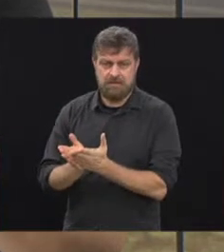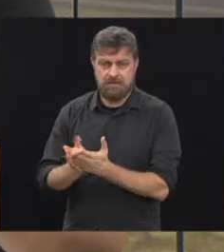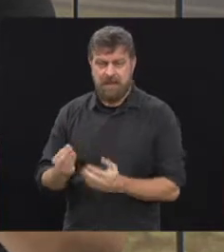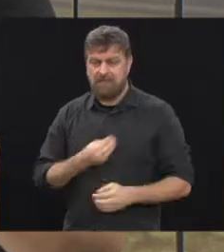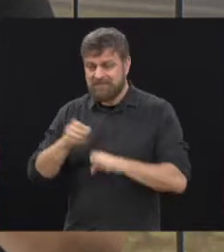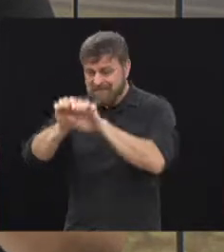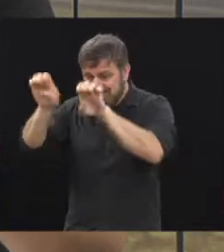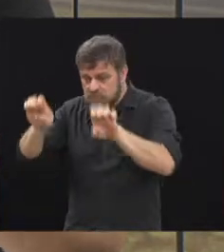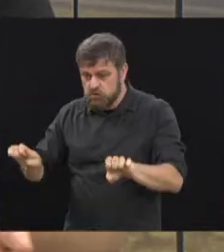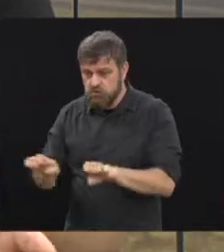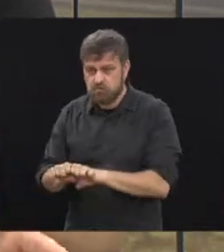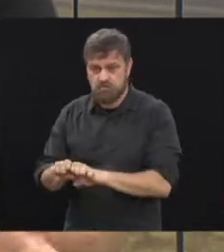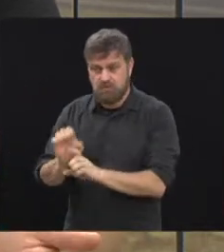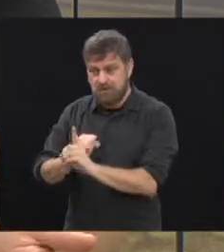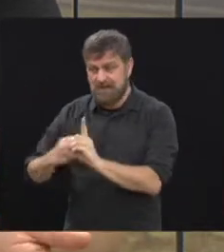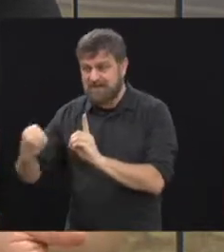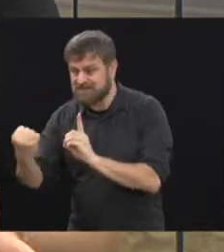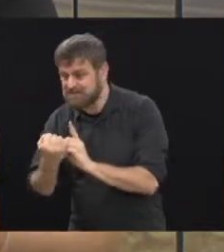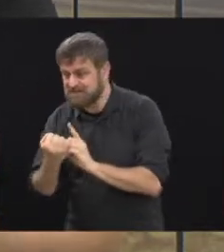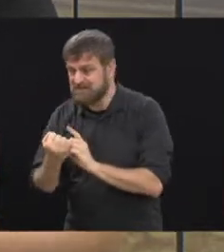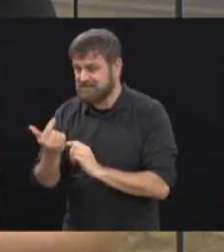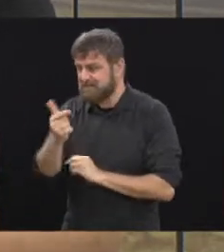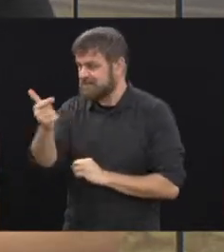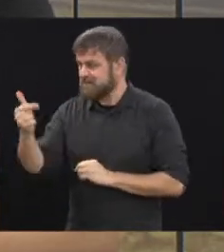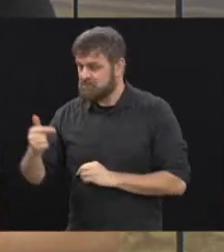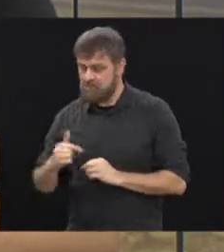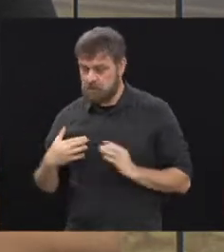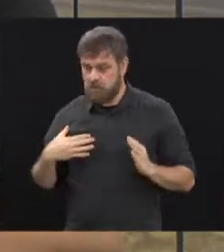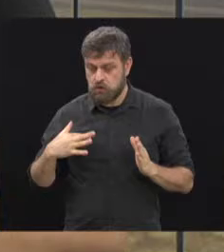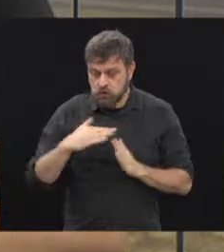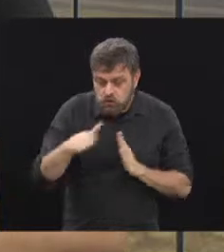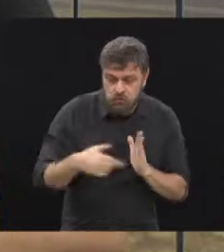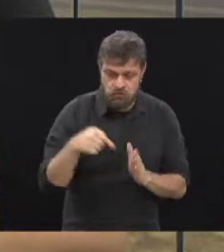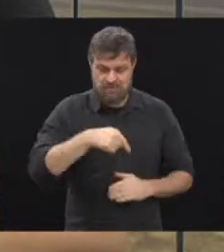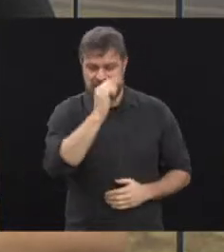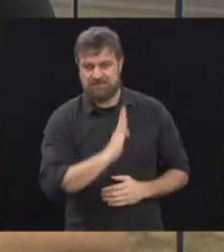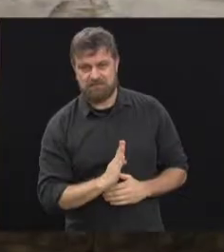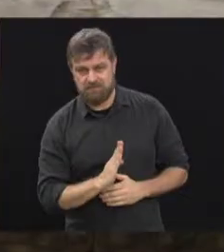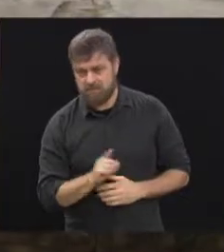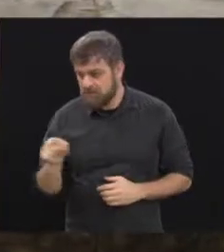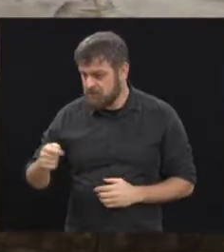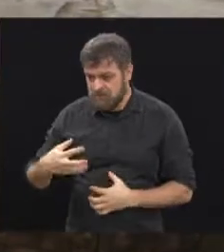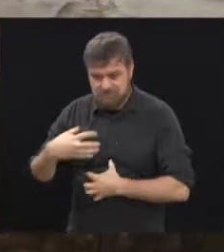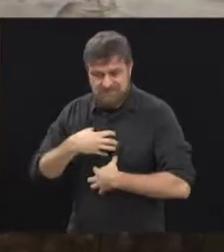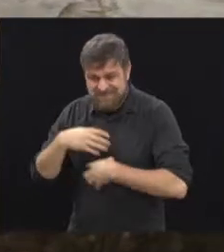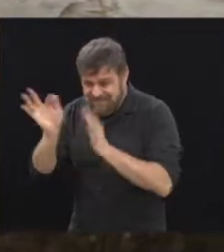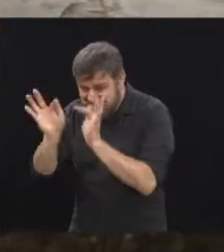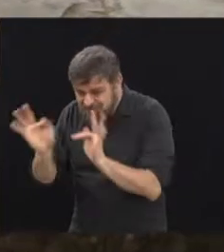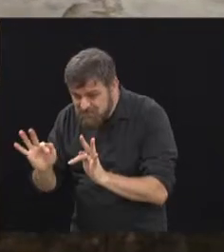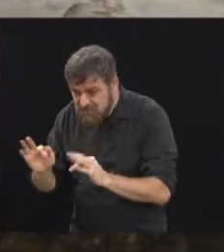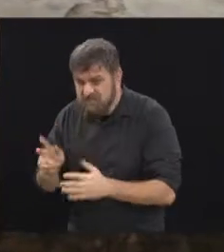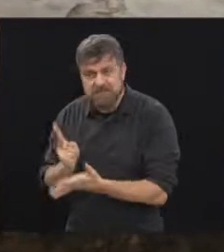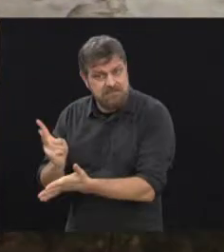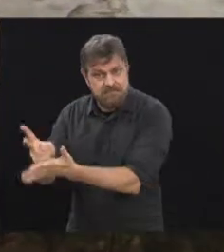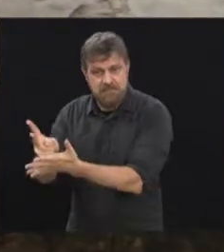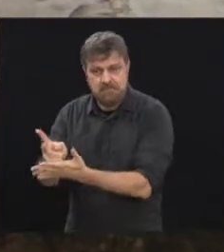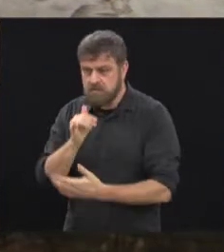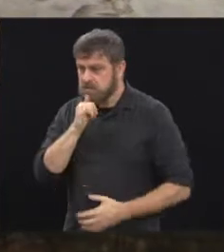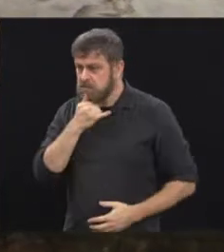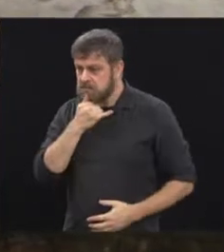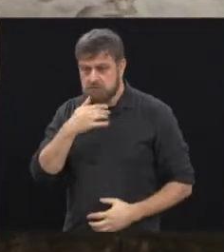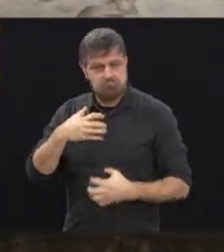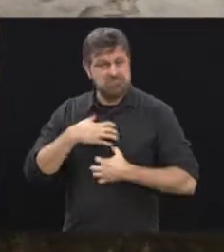estrutura e o conforto que não há. Mas você não sente tristeza. Eu não senti nenhuma tristeza. Eu acho que